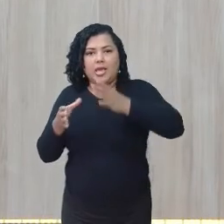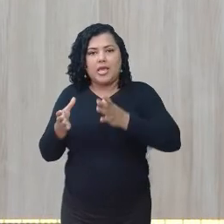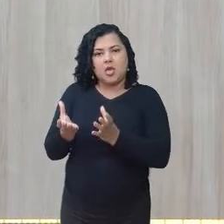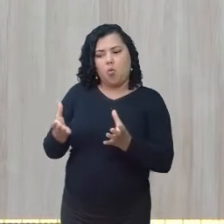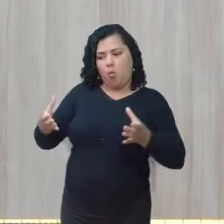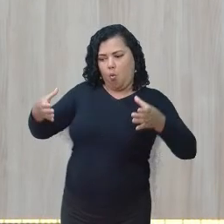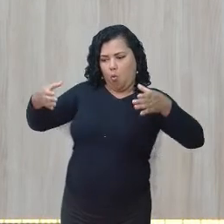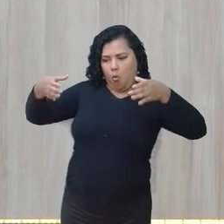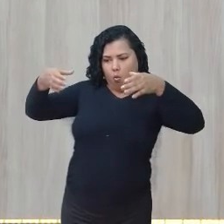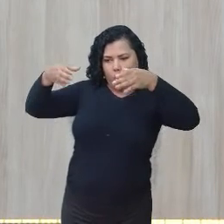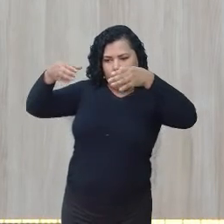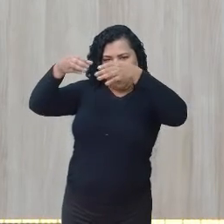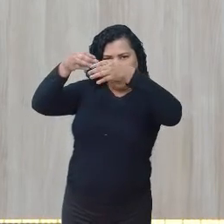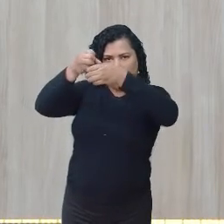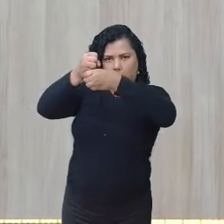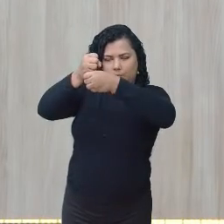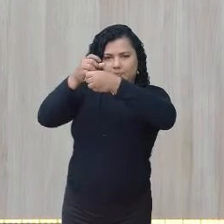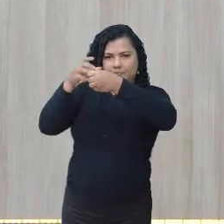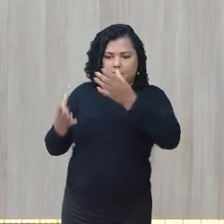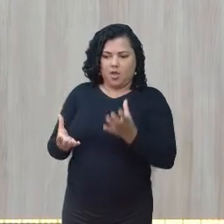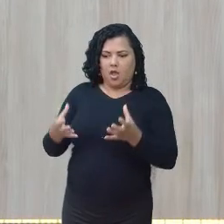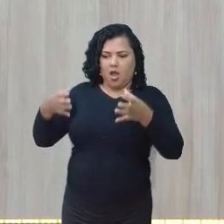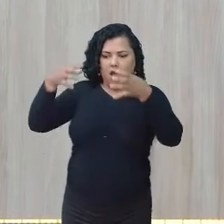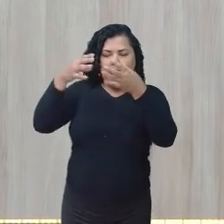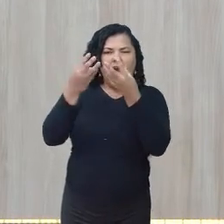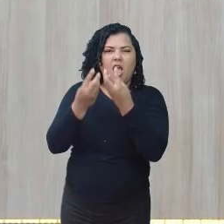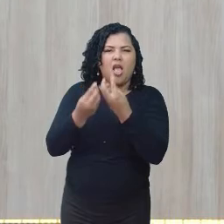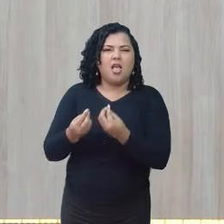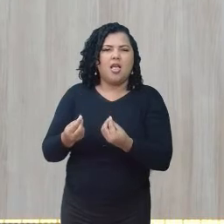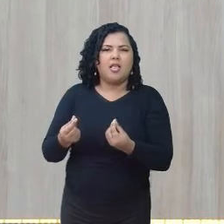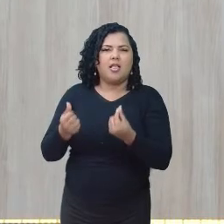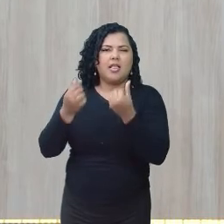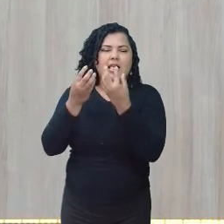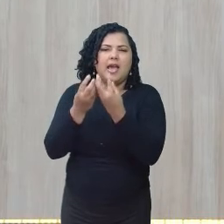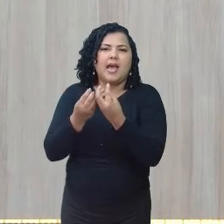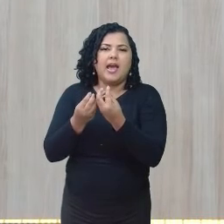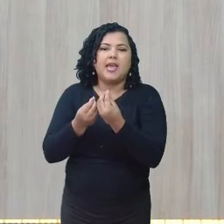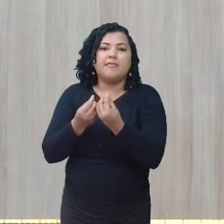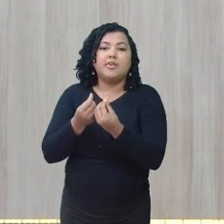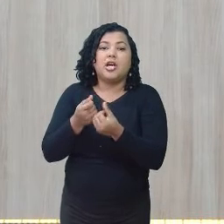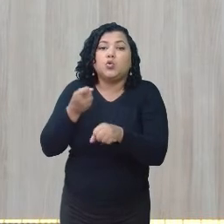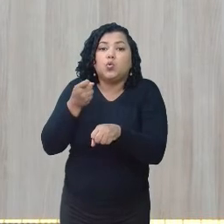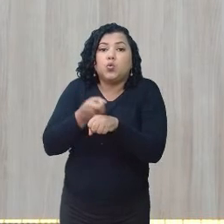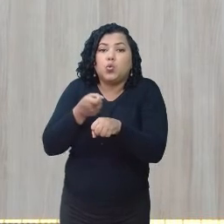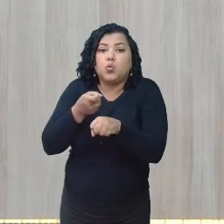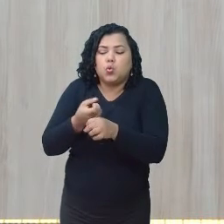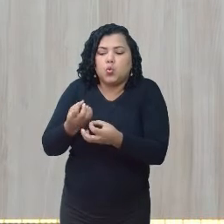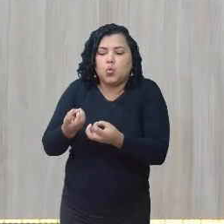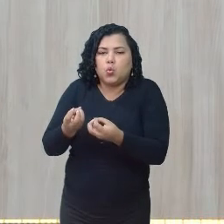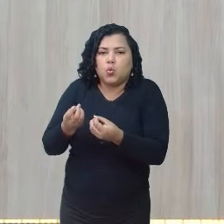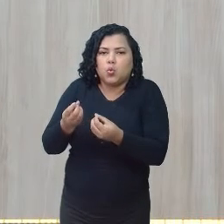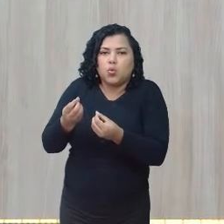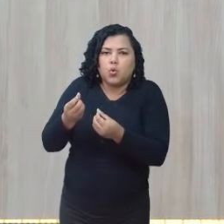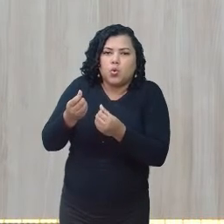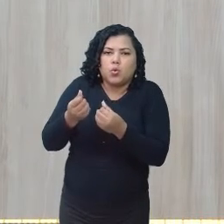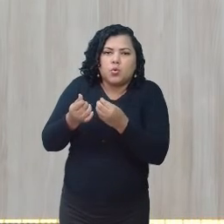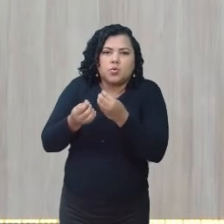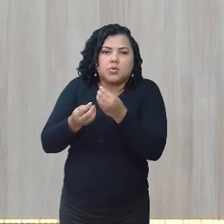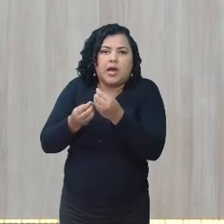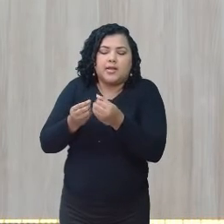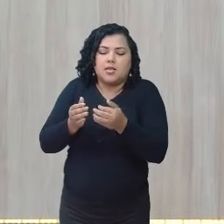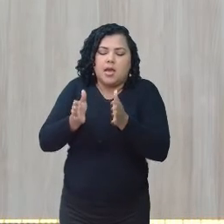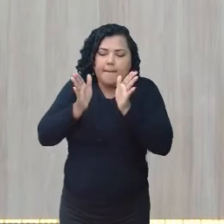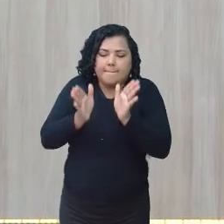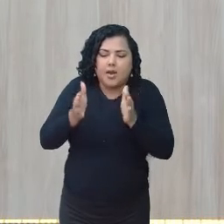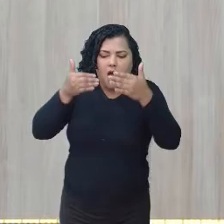barro. Então eles colocavam o caldo ali para ele ir apurando, né, e ele ia cristalizando ali e formava, né, os tijolos,